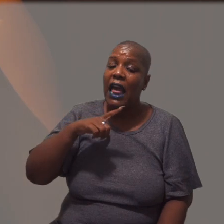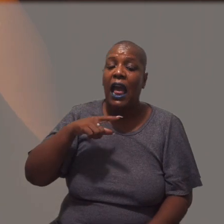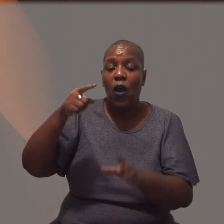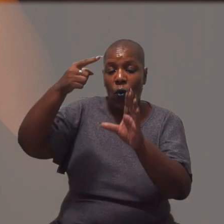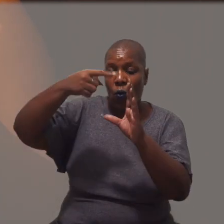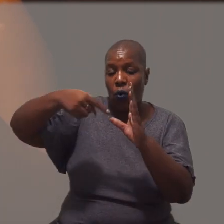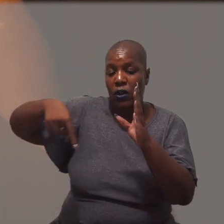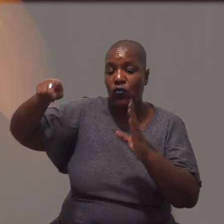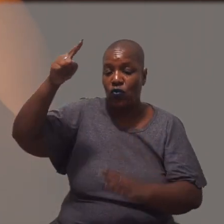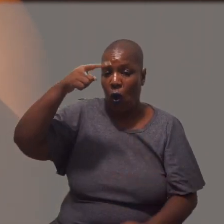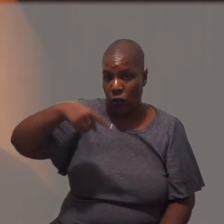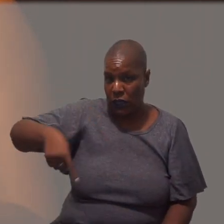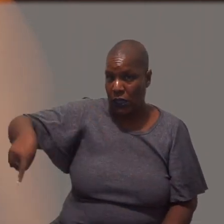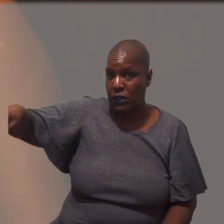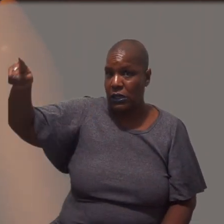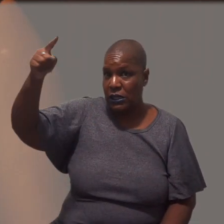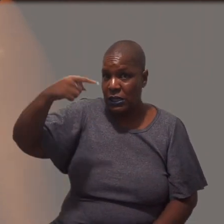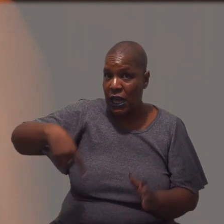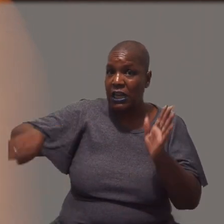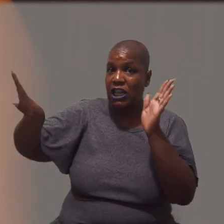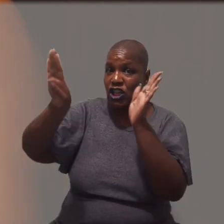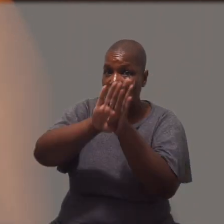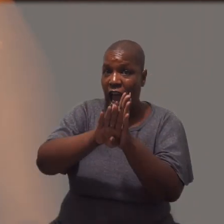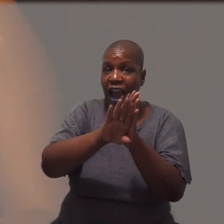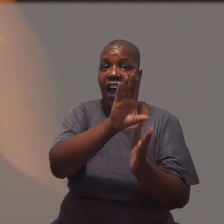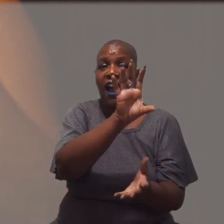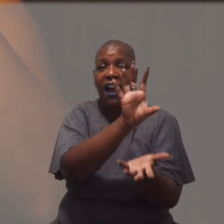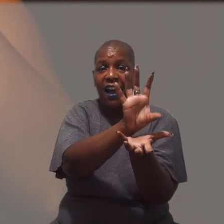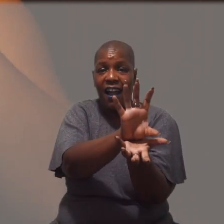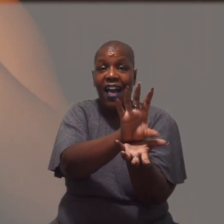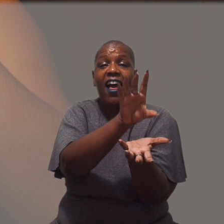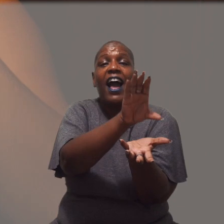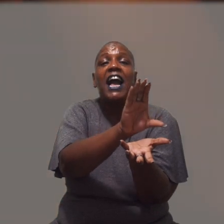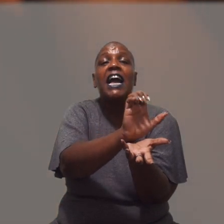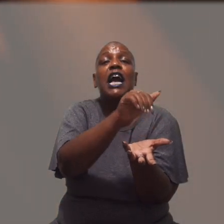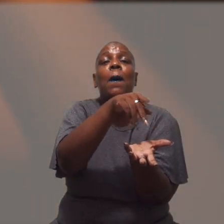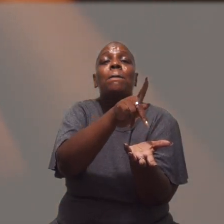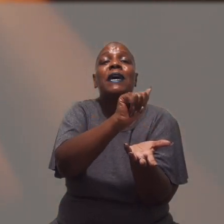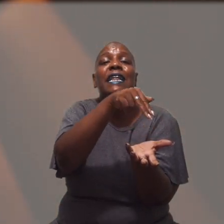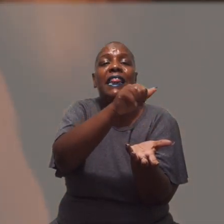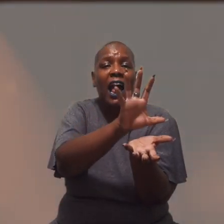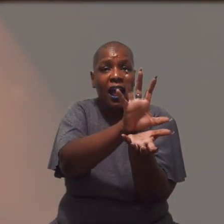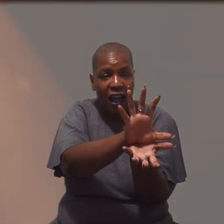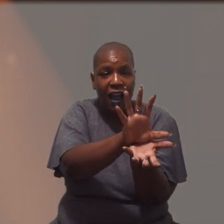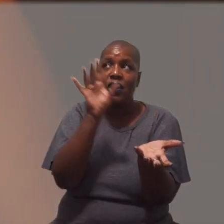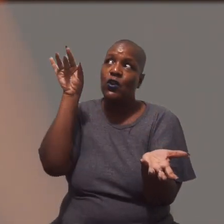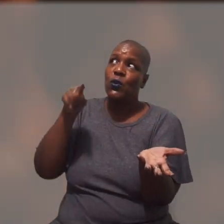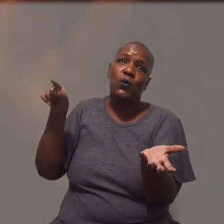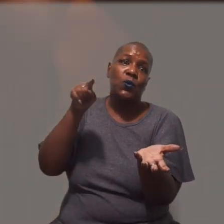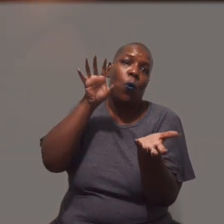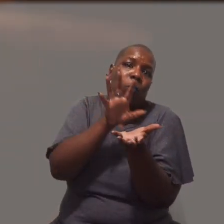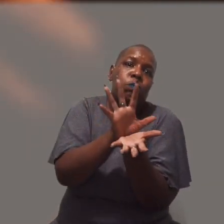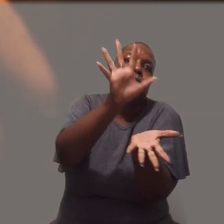algumas voltas até chegar o som na campana. Então, aquela vibração que você fez no instrumento, ela